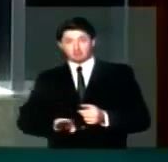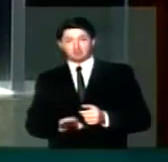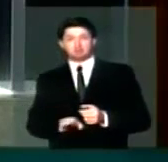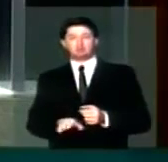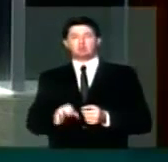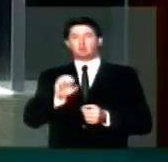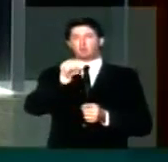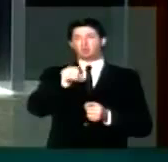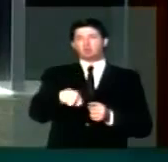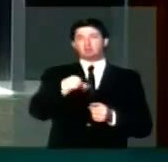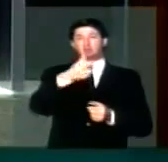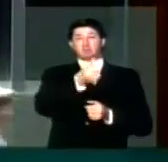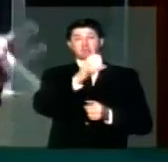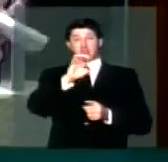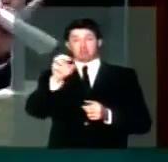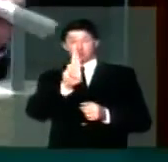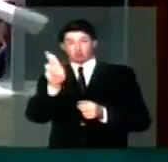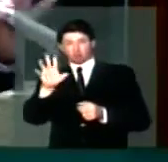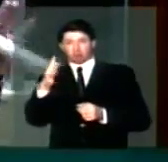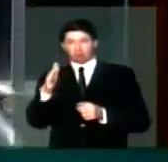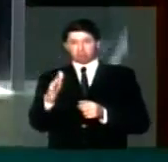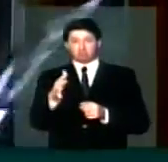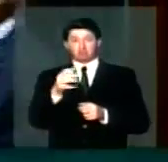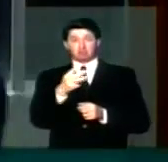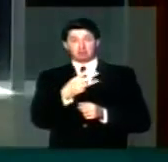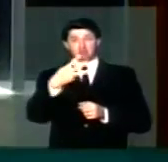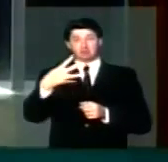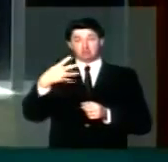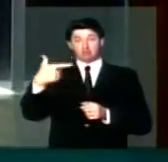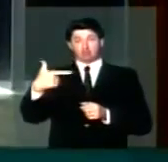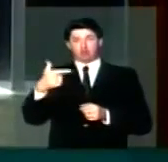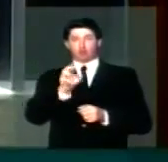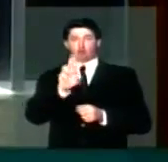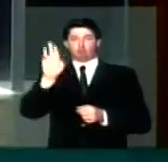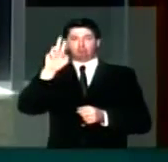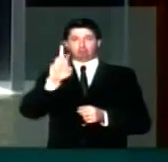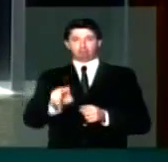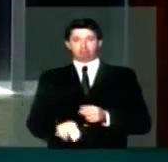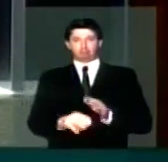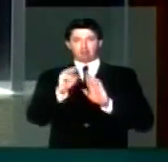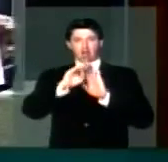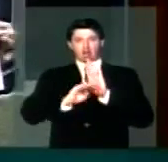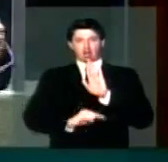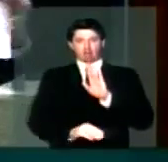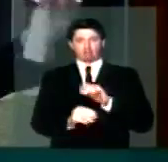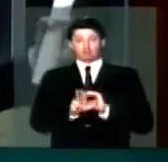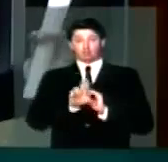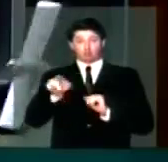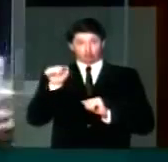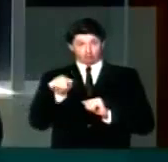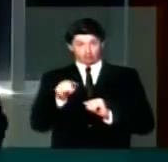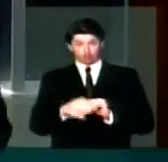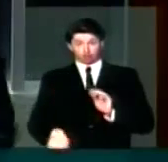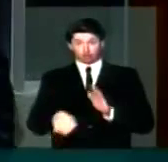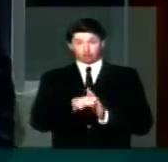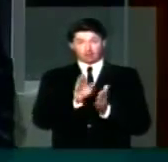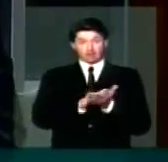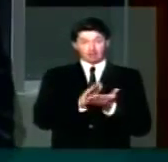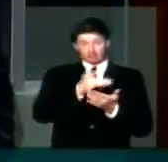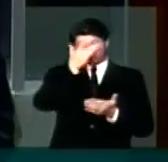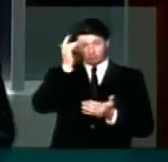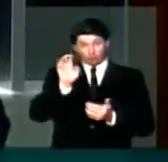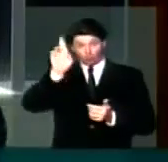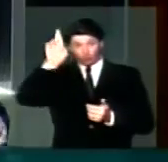desses 8.600 nomes, cerca de 342 nomes. Esses nomes chegaram às